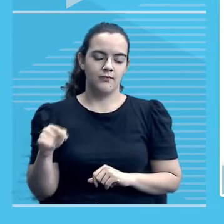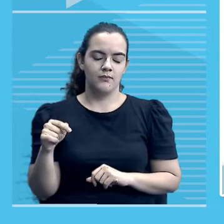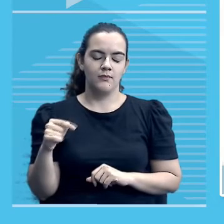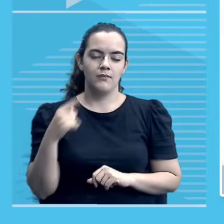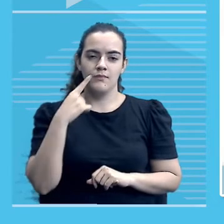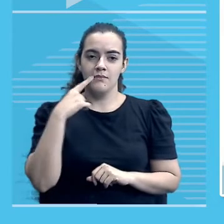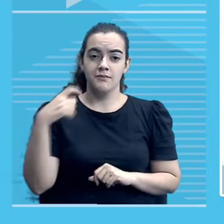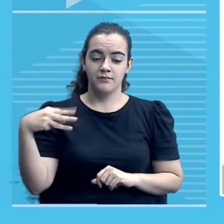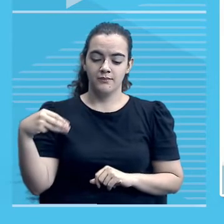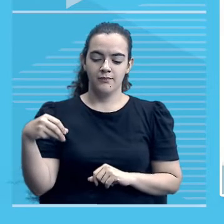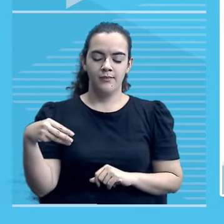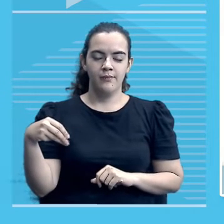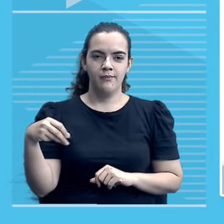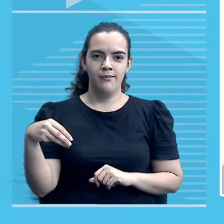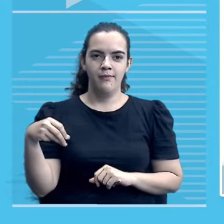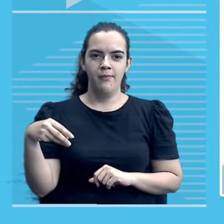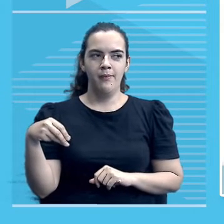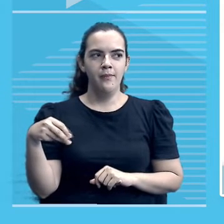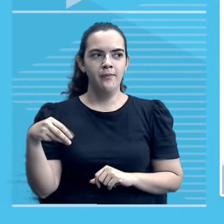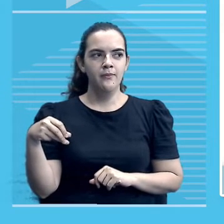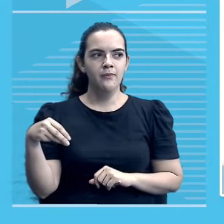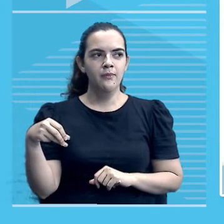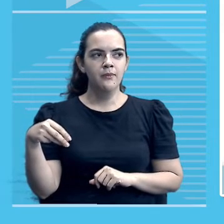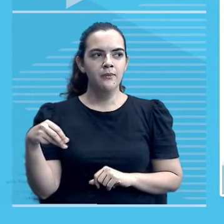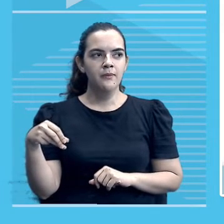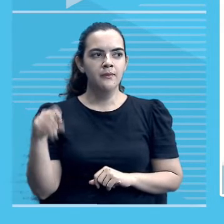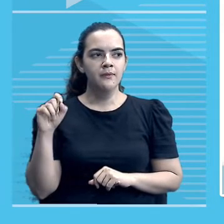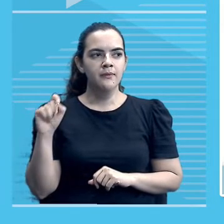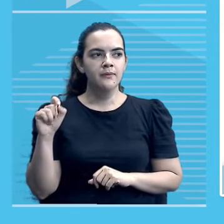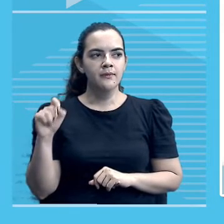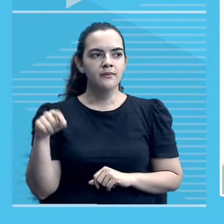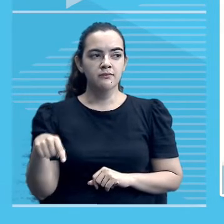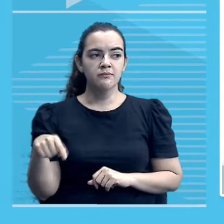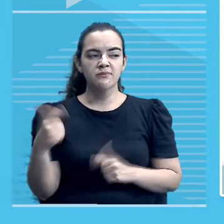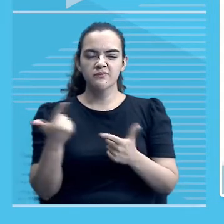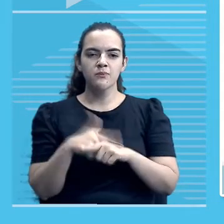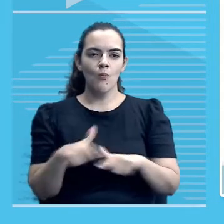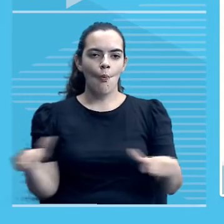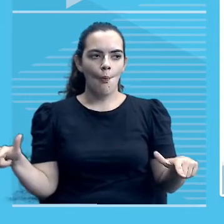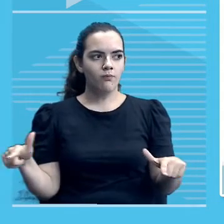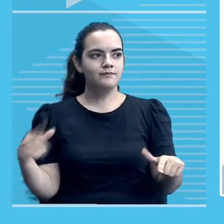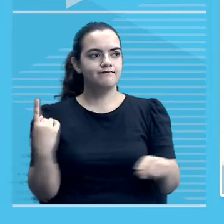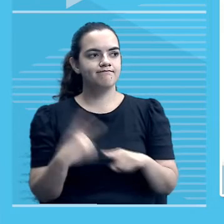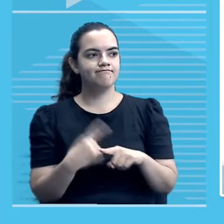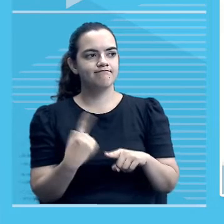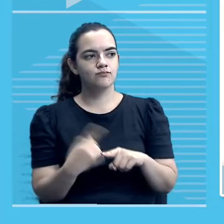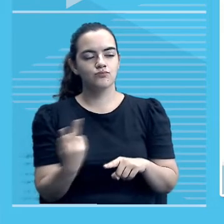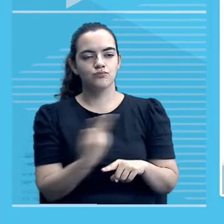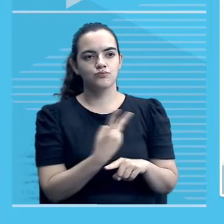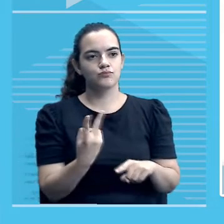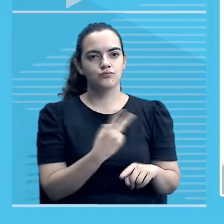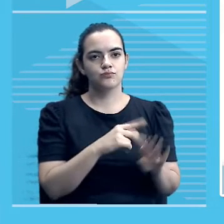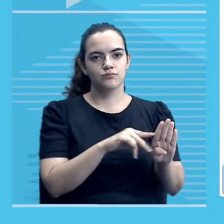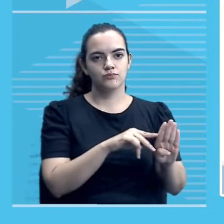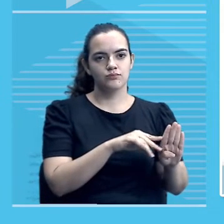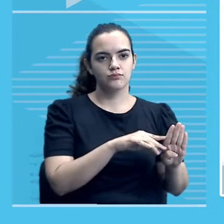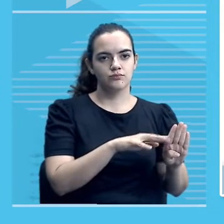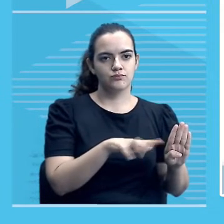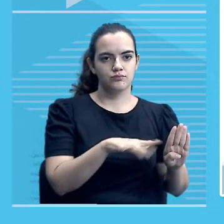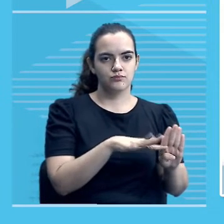forte. Então, se o ácido é forte e a base é forte, é caráter neutro, certo?